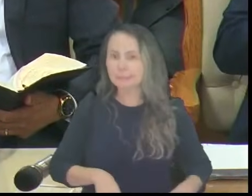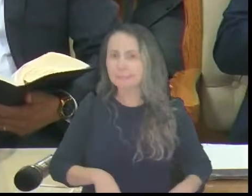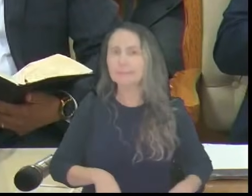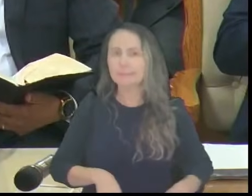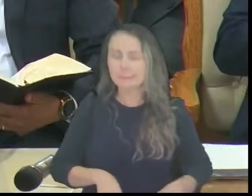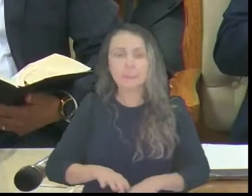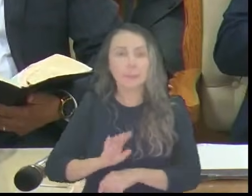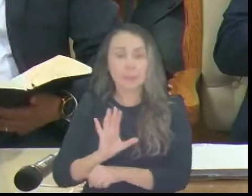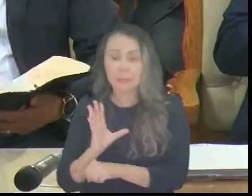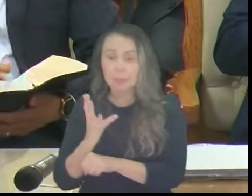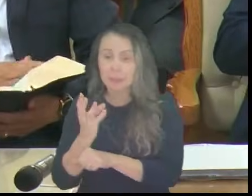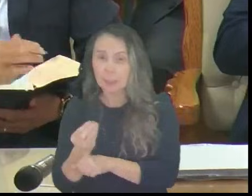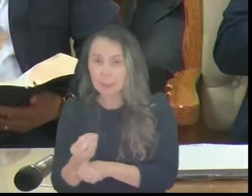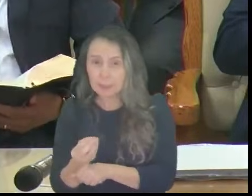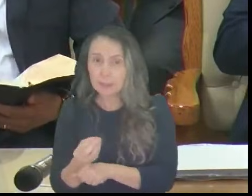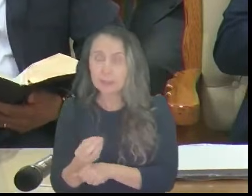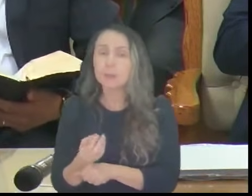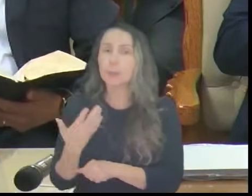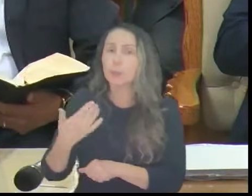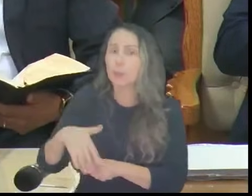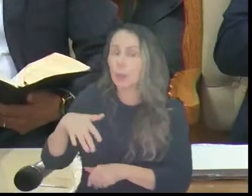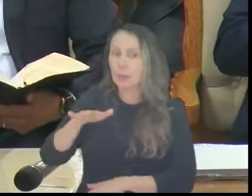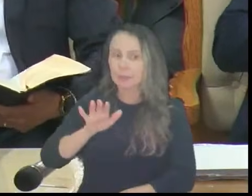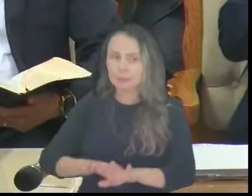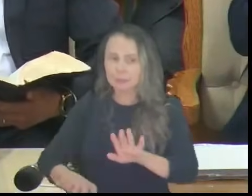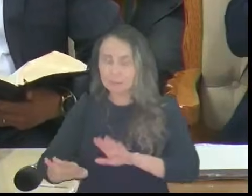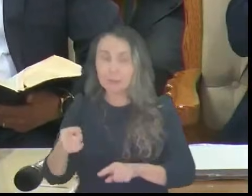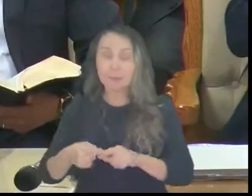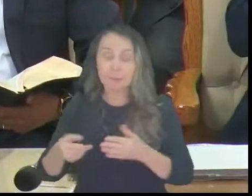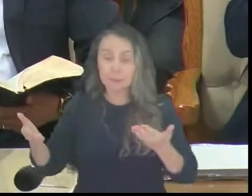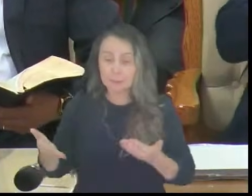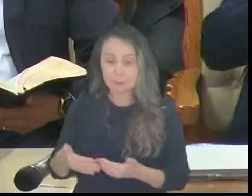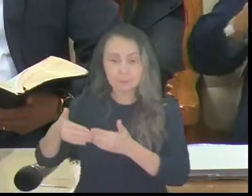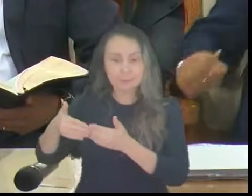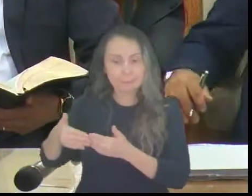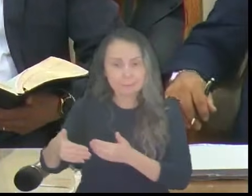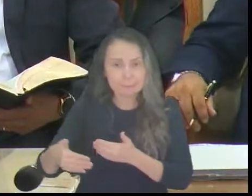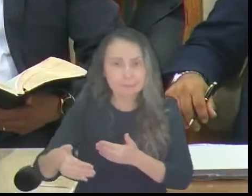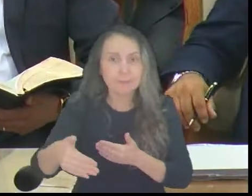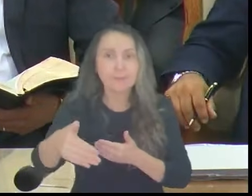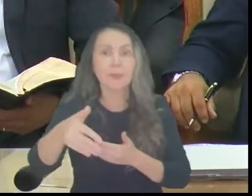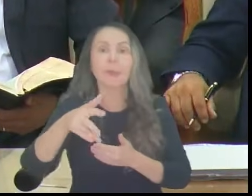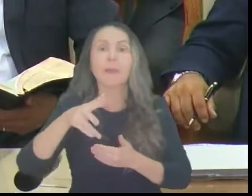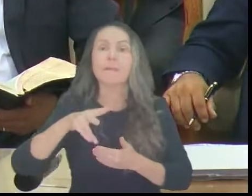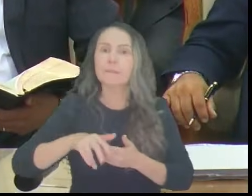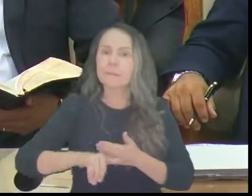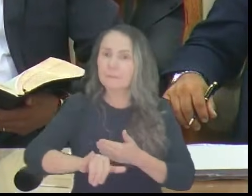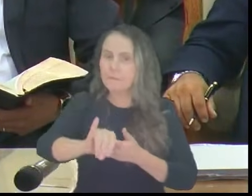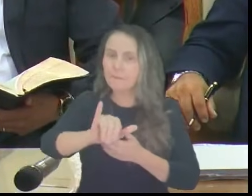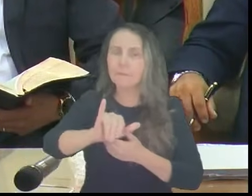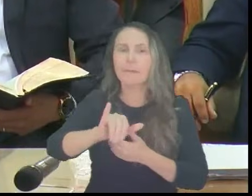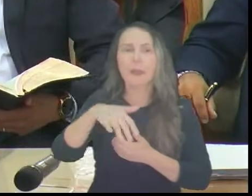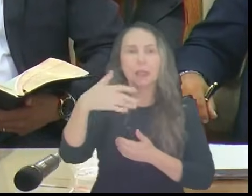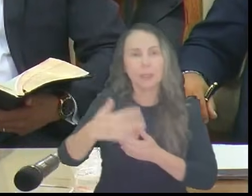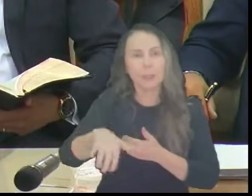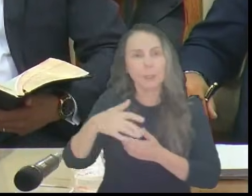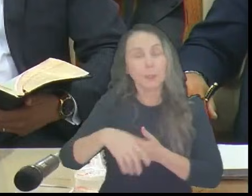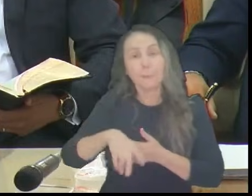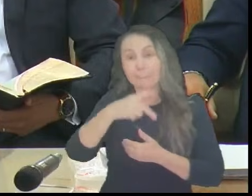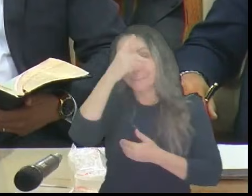E a igreja se prepare, porque daqui para frente vai se levantar Anás,